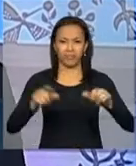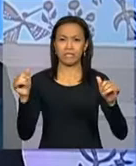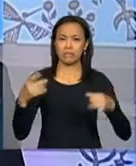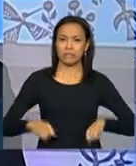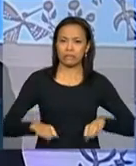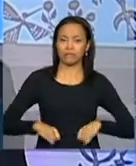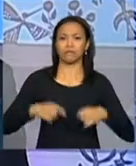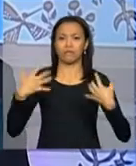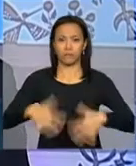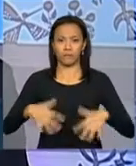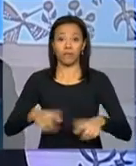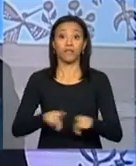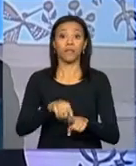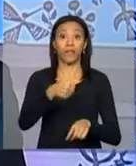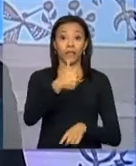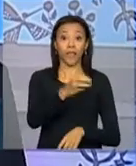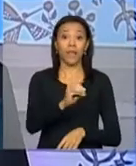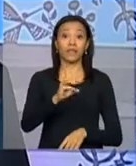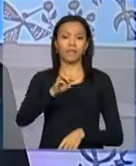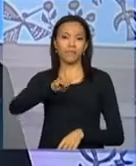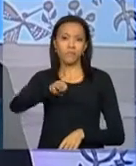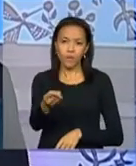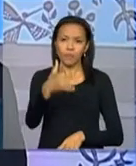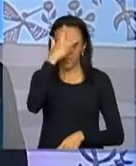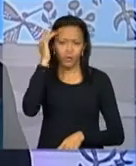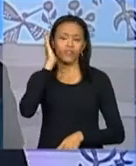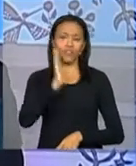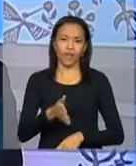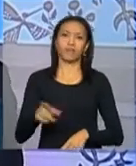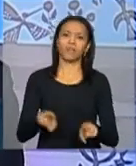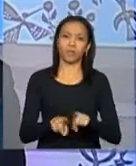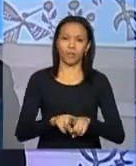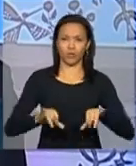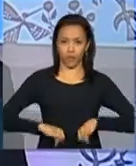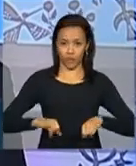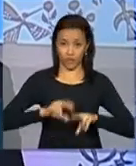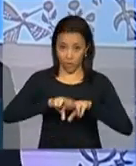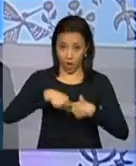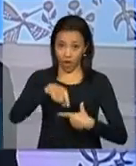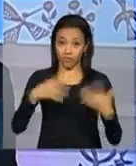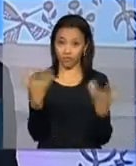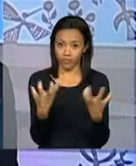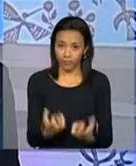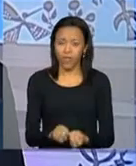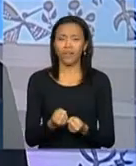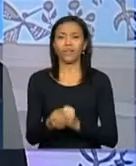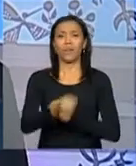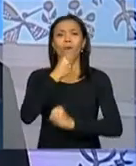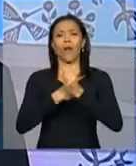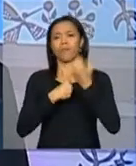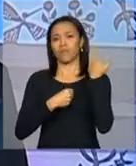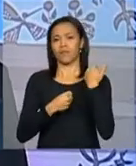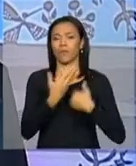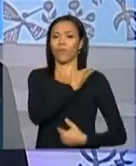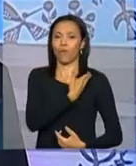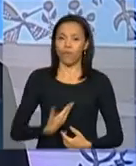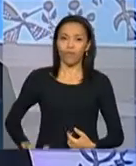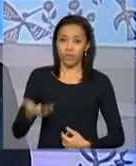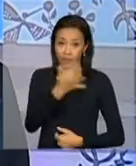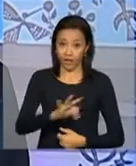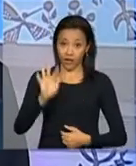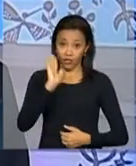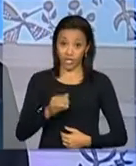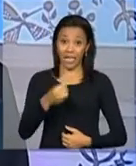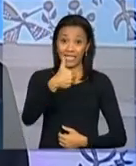10 milhões e meio de pessoas estão sendo afetadas pela estiagem Desde o ano passado o governo federal já investiu